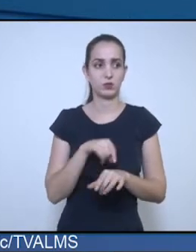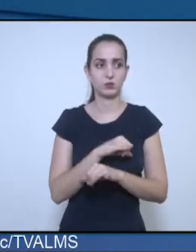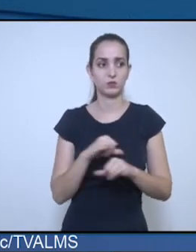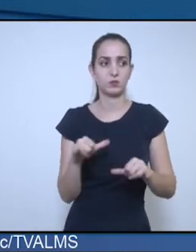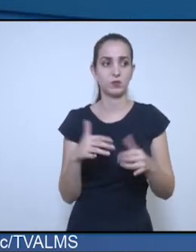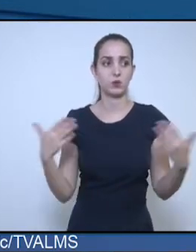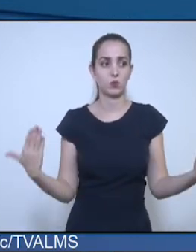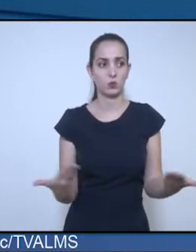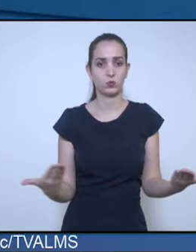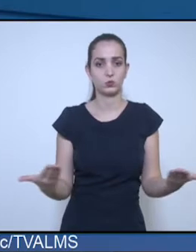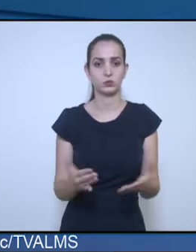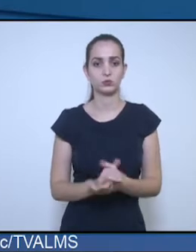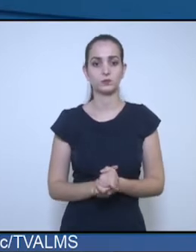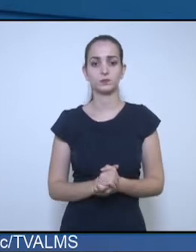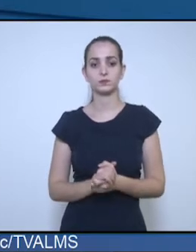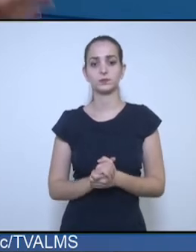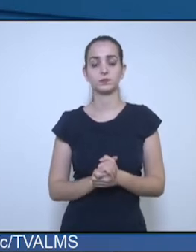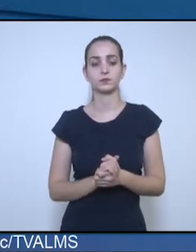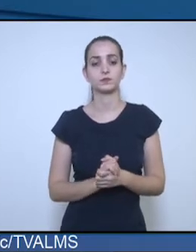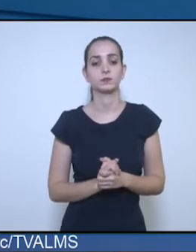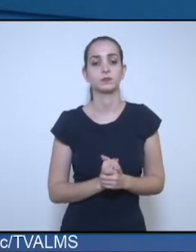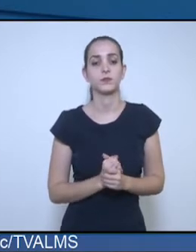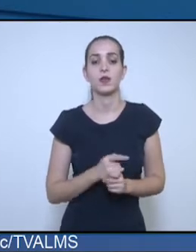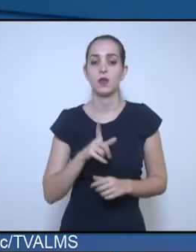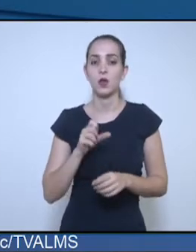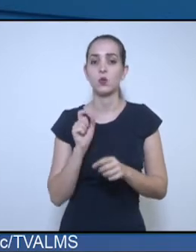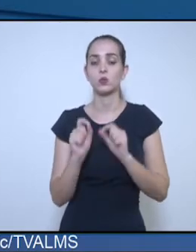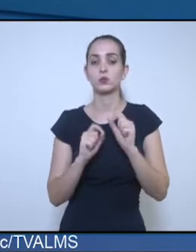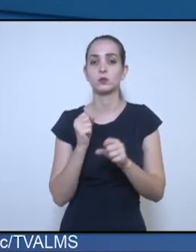nesse pronunciamento é que em